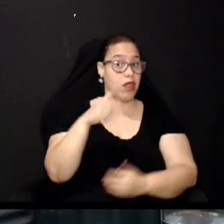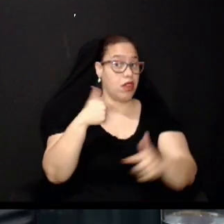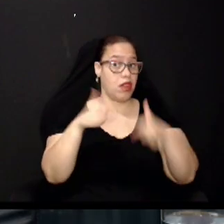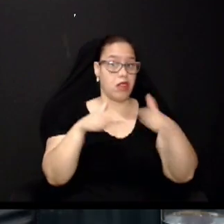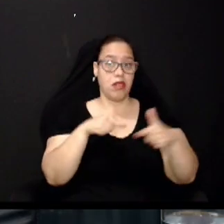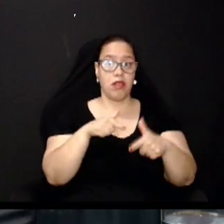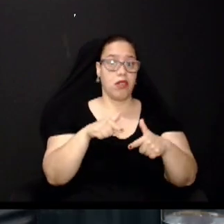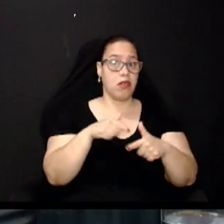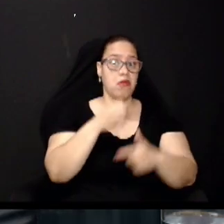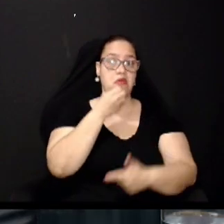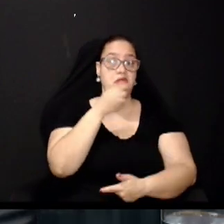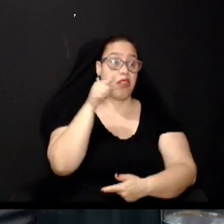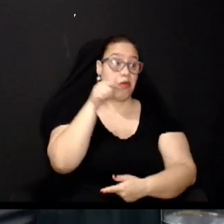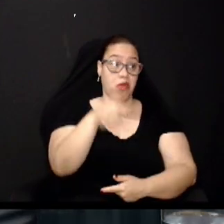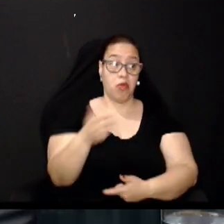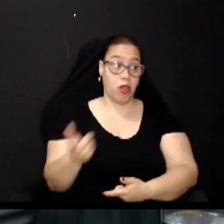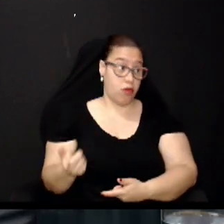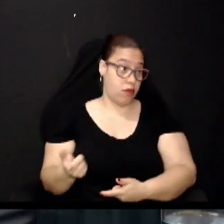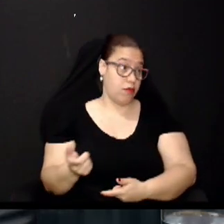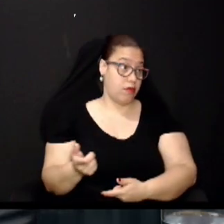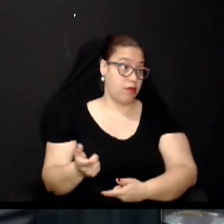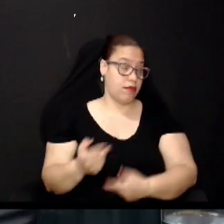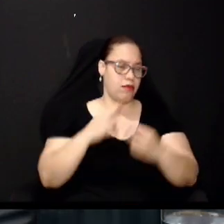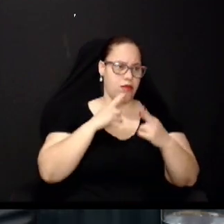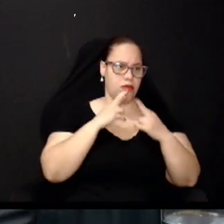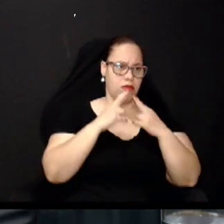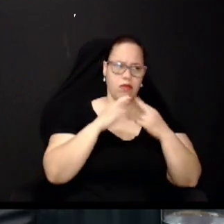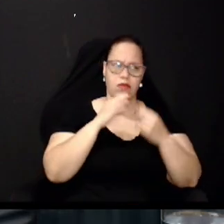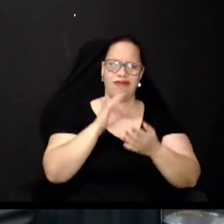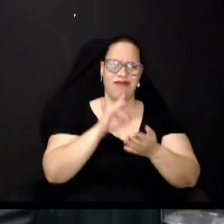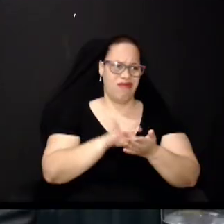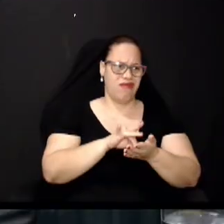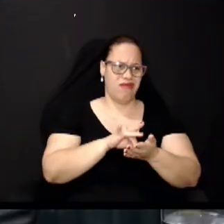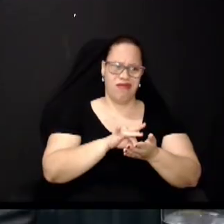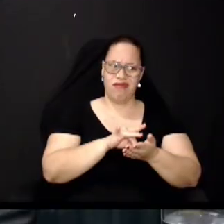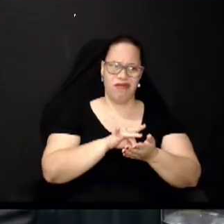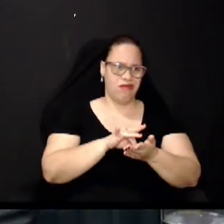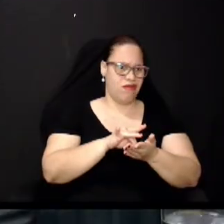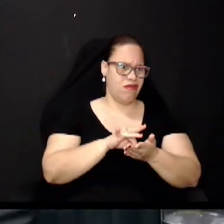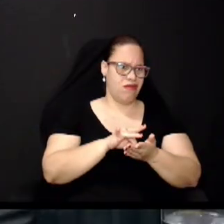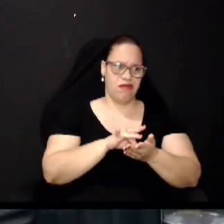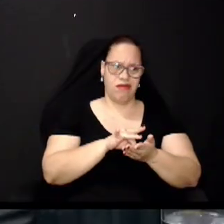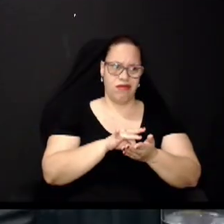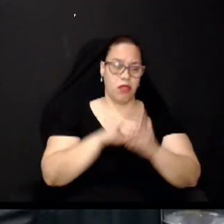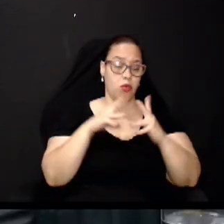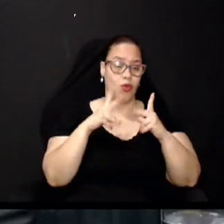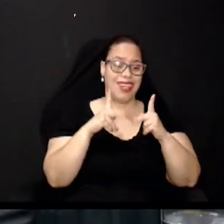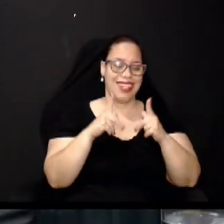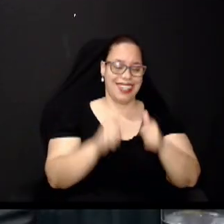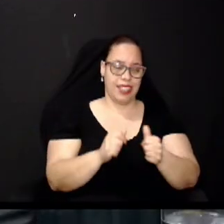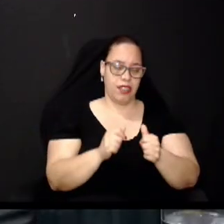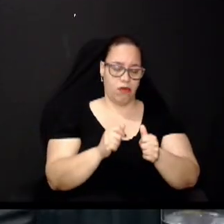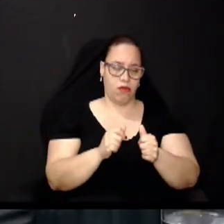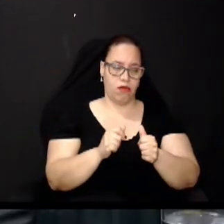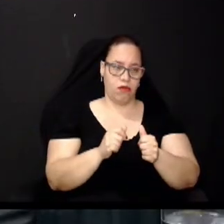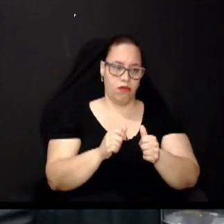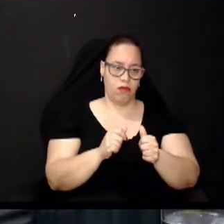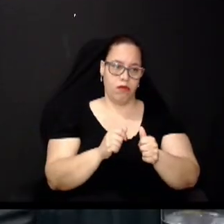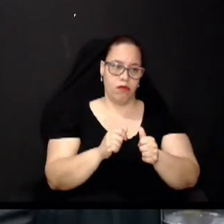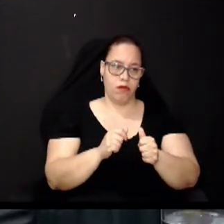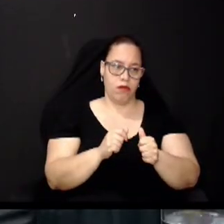bom para você, não é um relacionamento ideal, né? A gente precisa estar num relacionamento por inteiro. Então, acho que